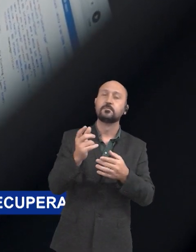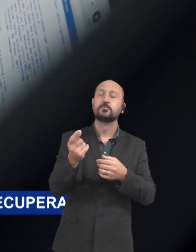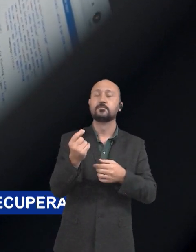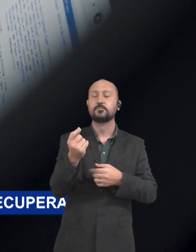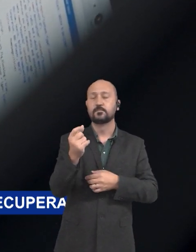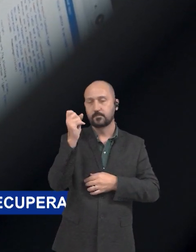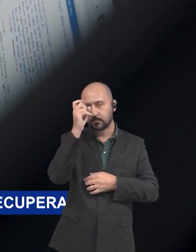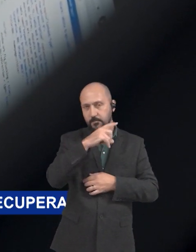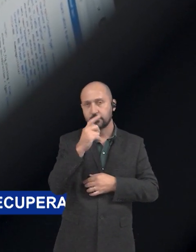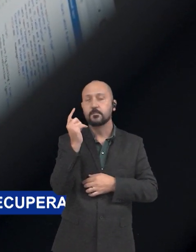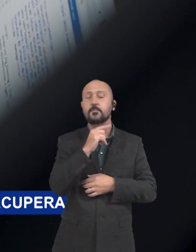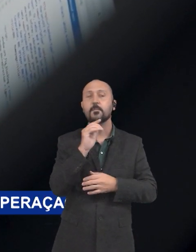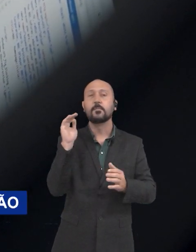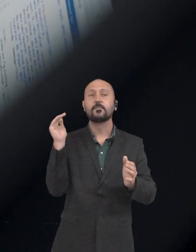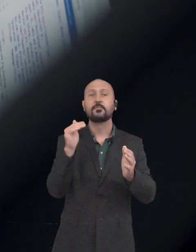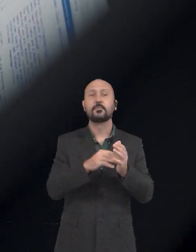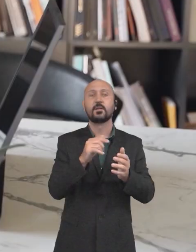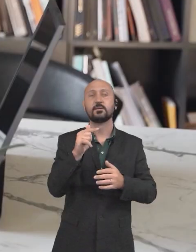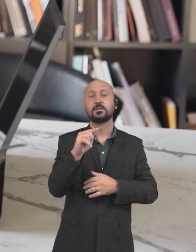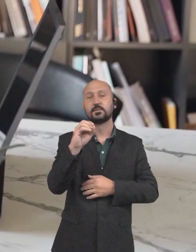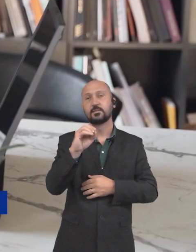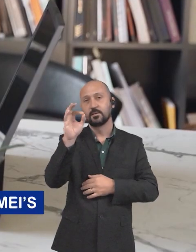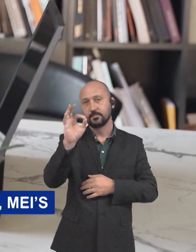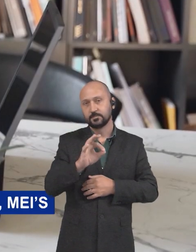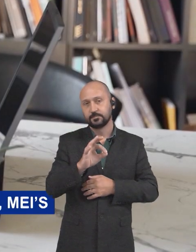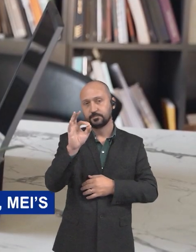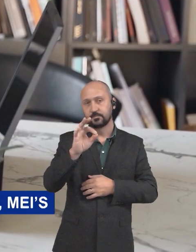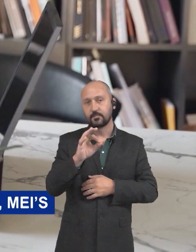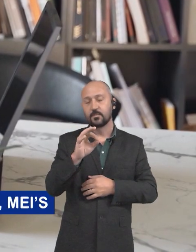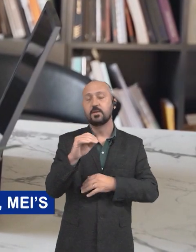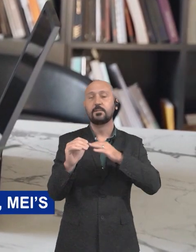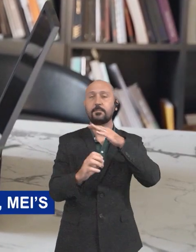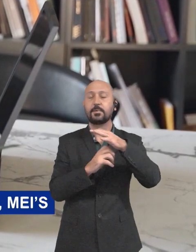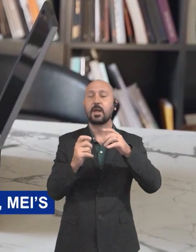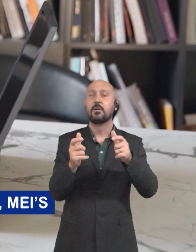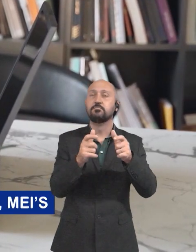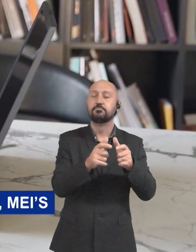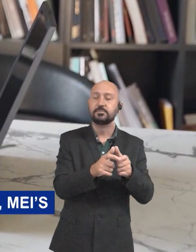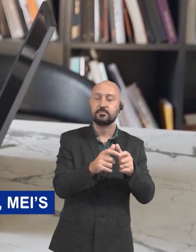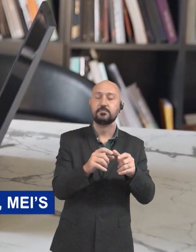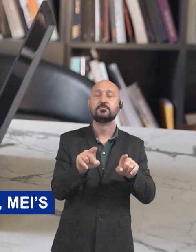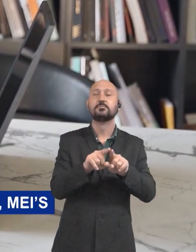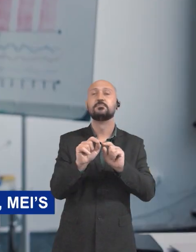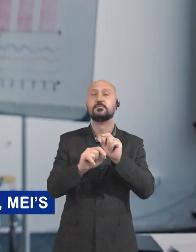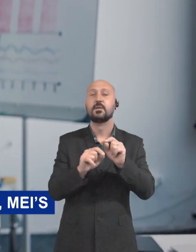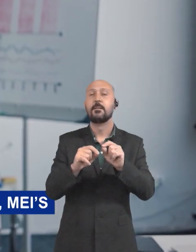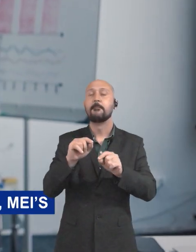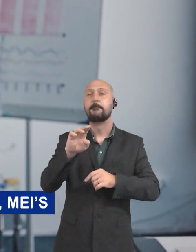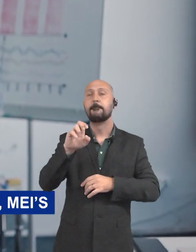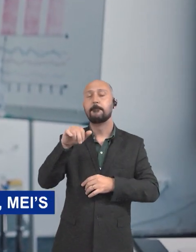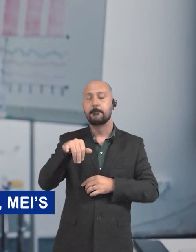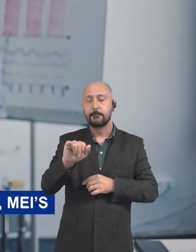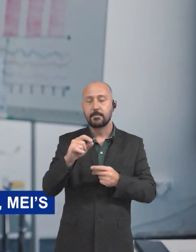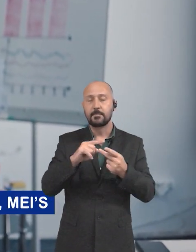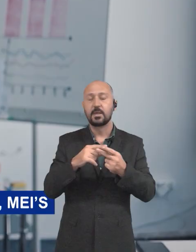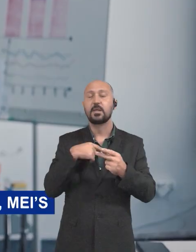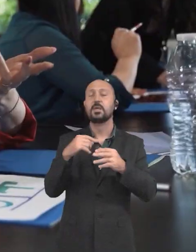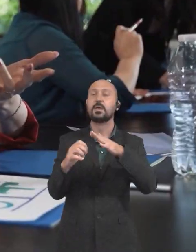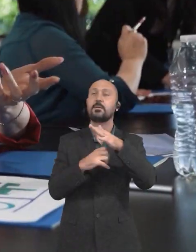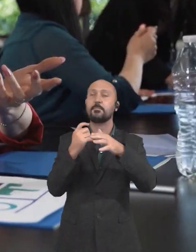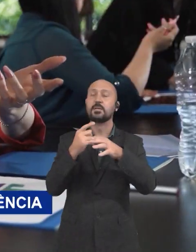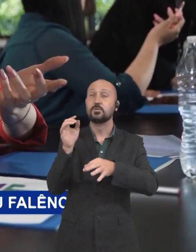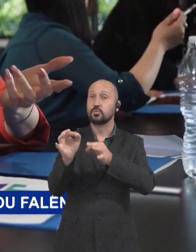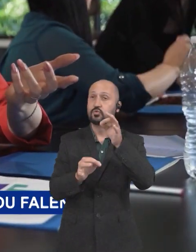créditos considerados de difícil recuperação, podendo chegar a 70% no caso de microempresas, pequenas empresas,